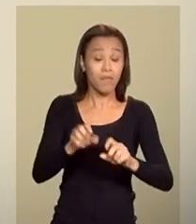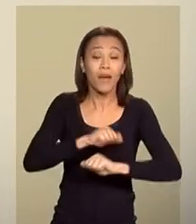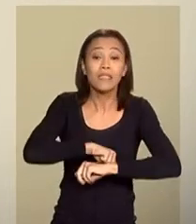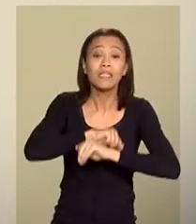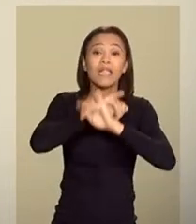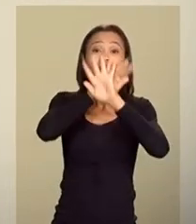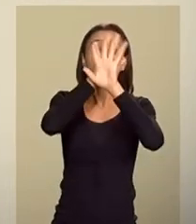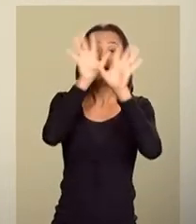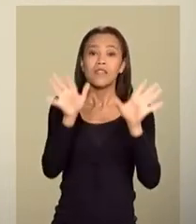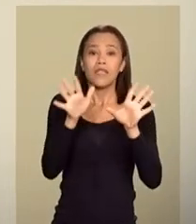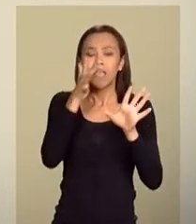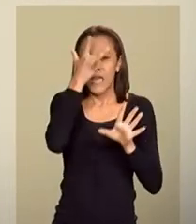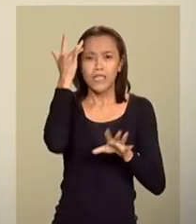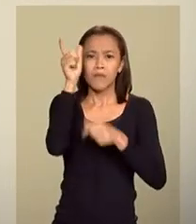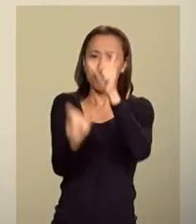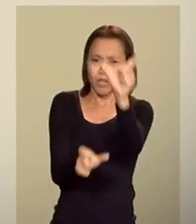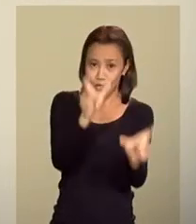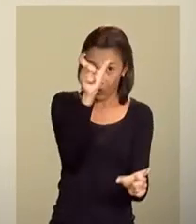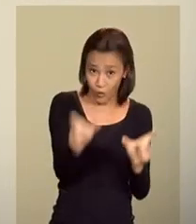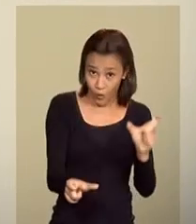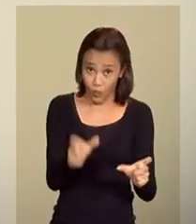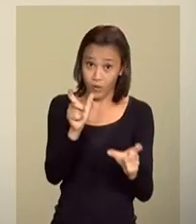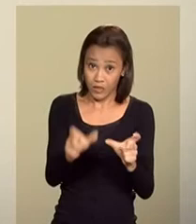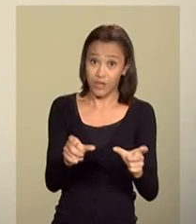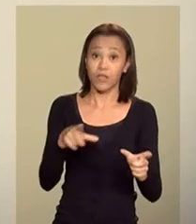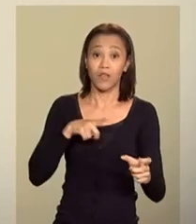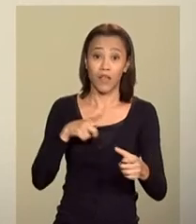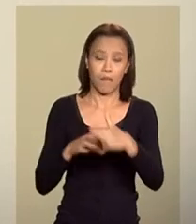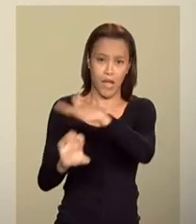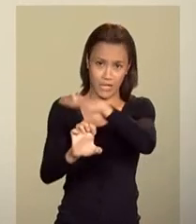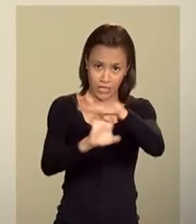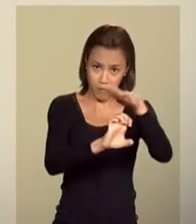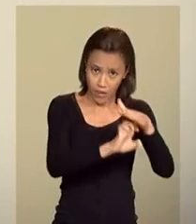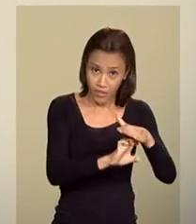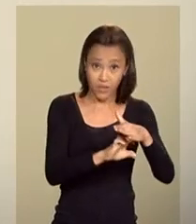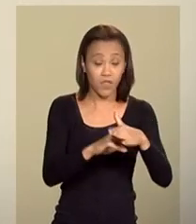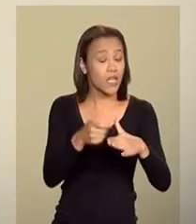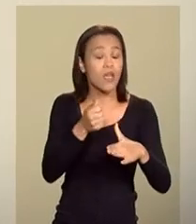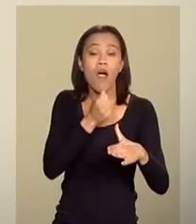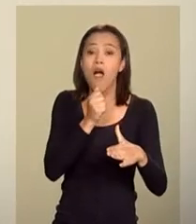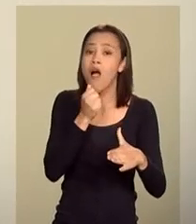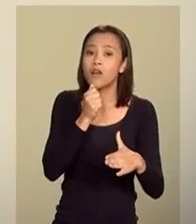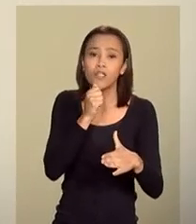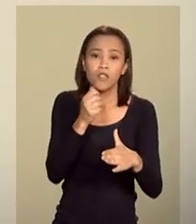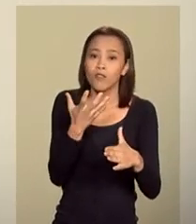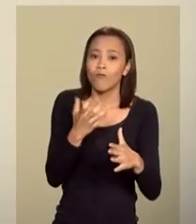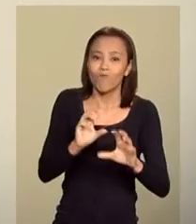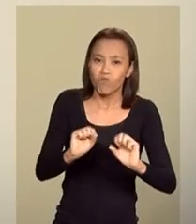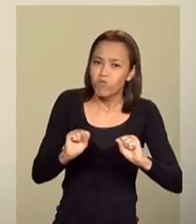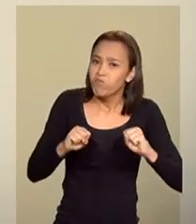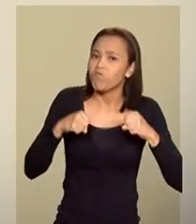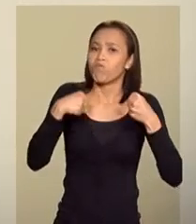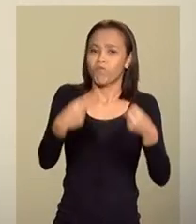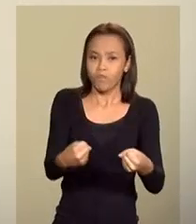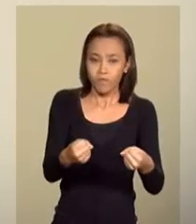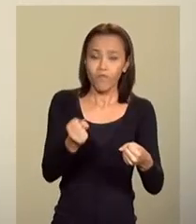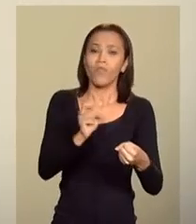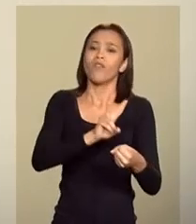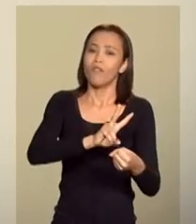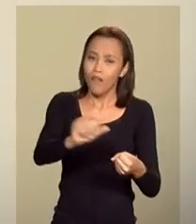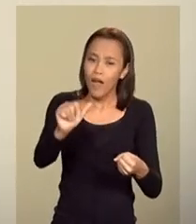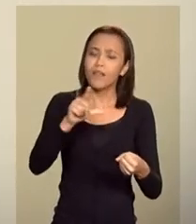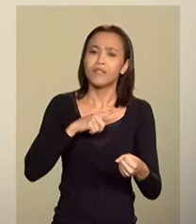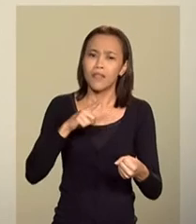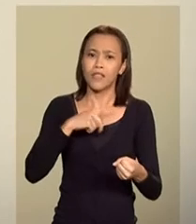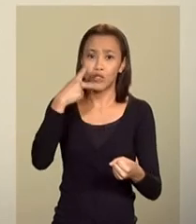que os cidadãos atendidos pelas concessionárias que não aderiram ao e terão ainda